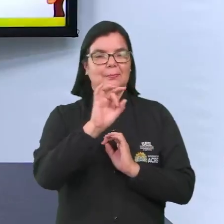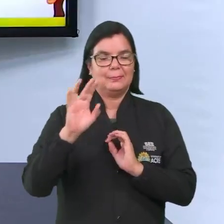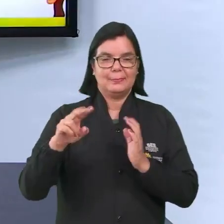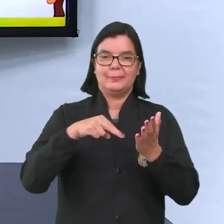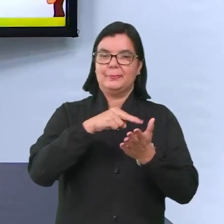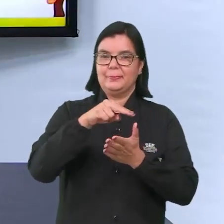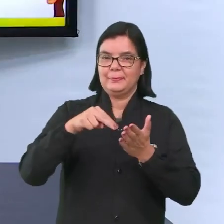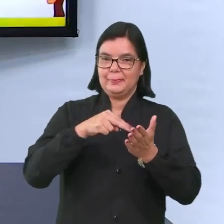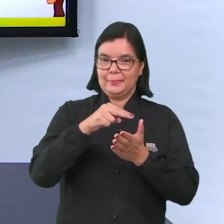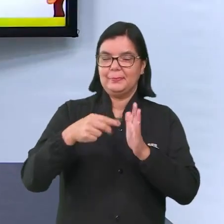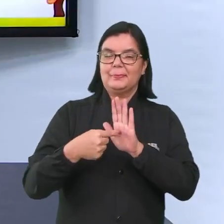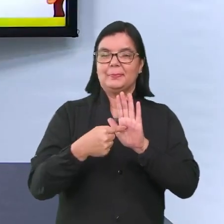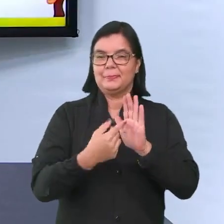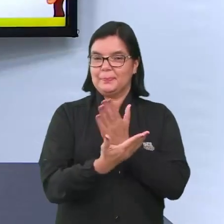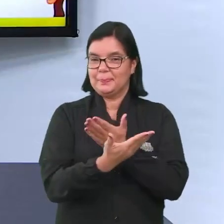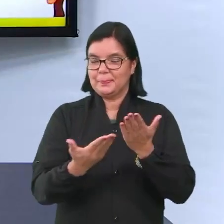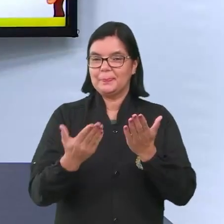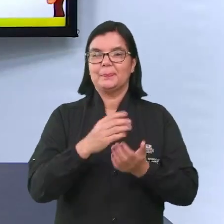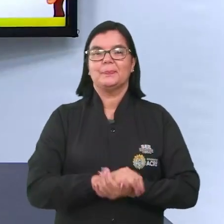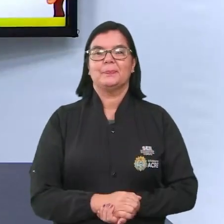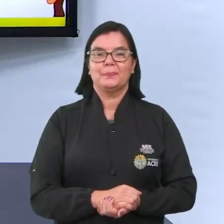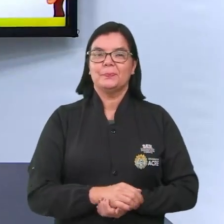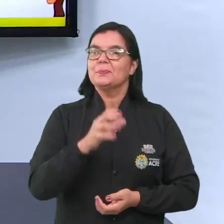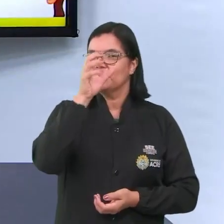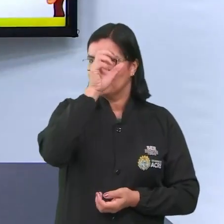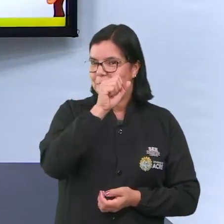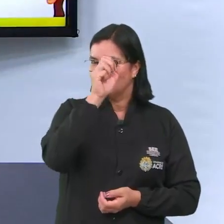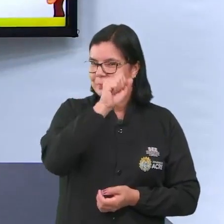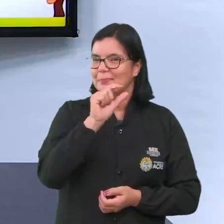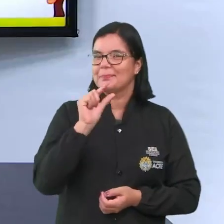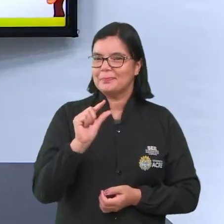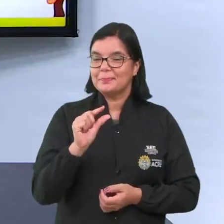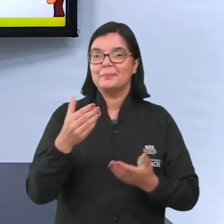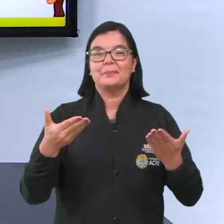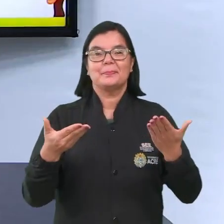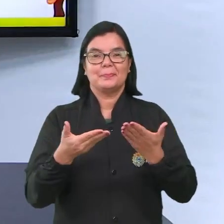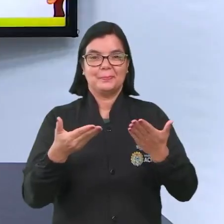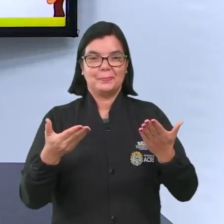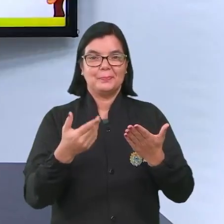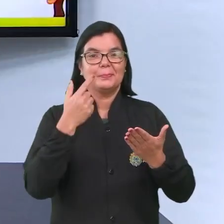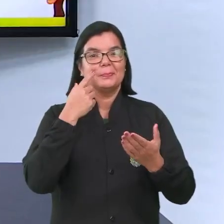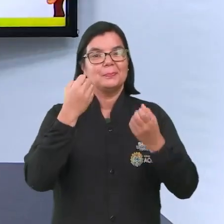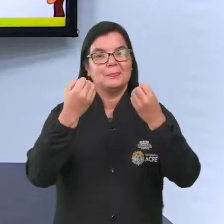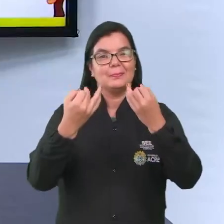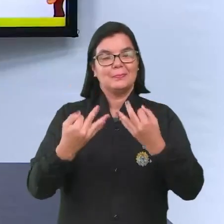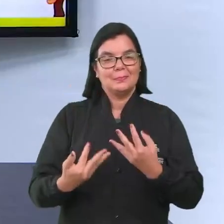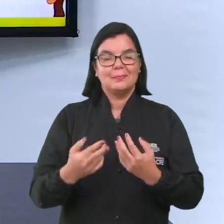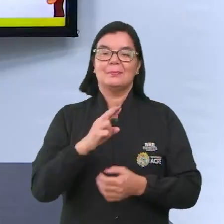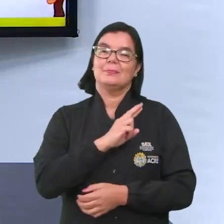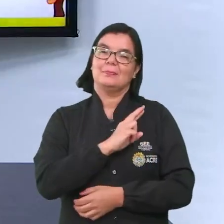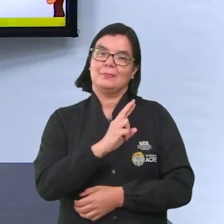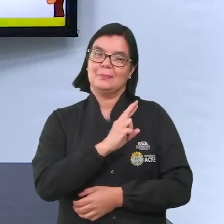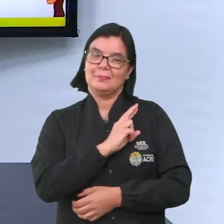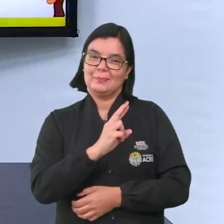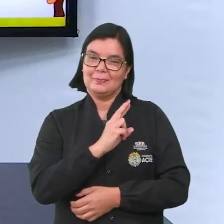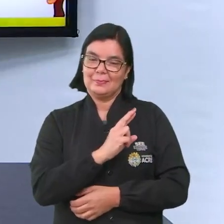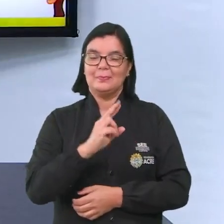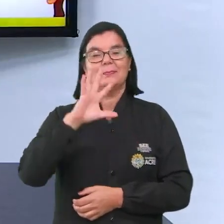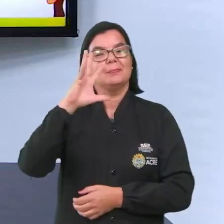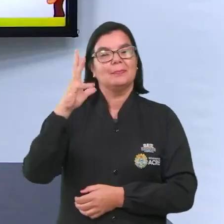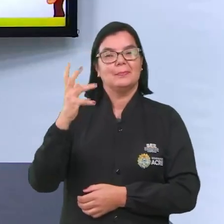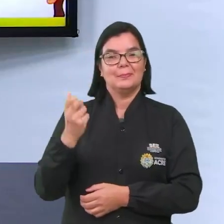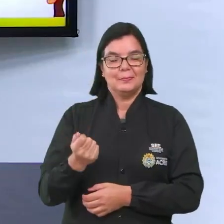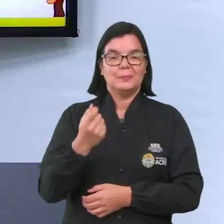dessas danças que a gente colocou aí na sua tela. Aprendeu um pouquinho? Porque agora nós vamos falar sobre a religiosidade